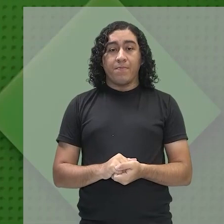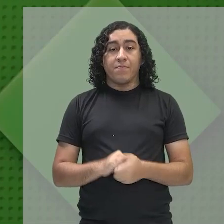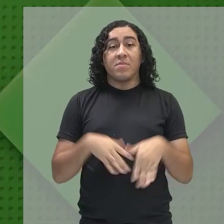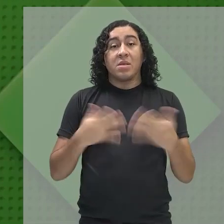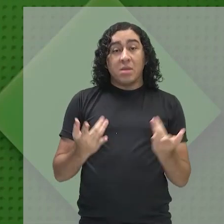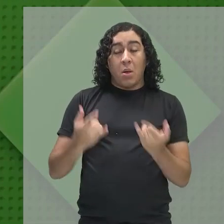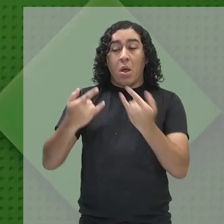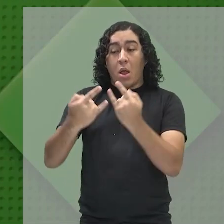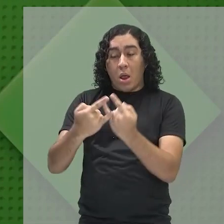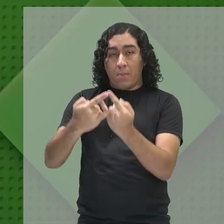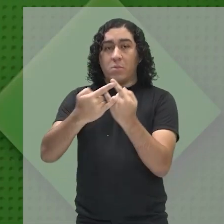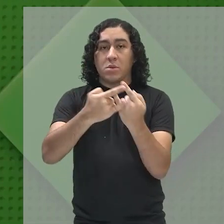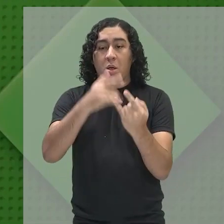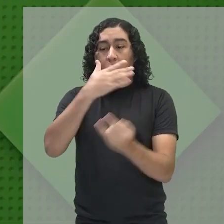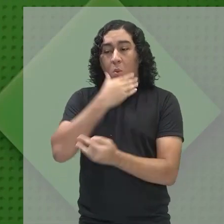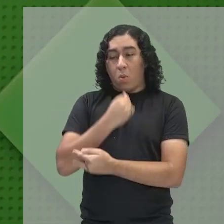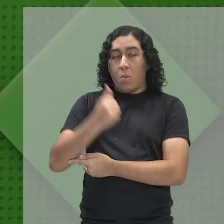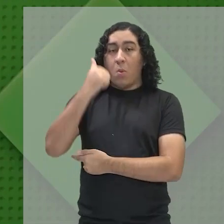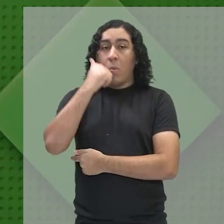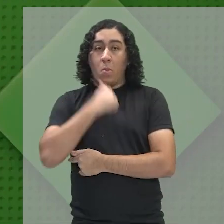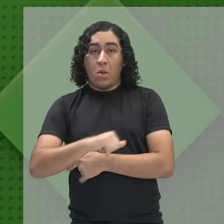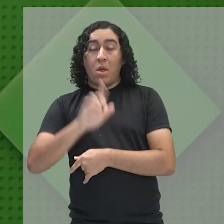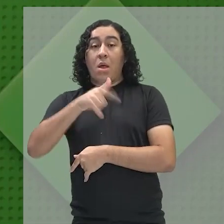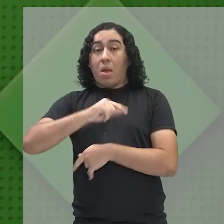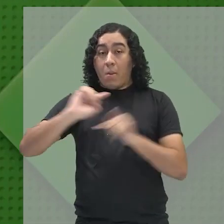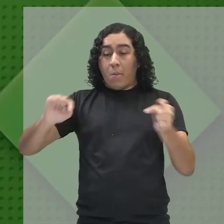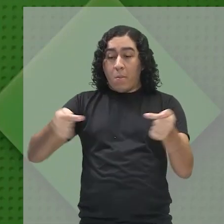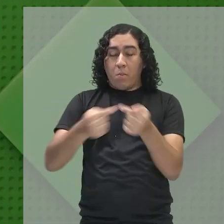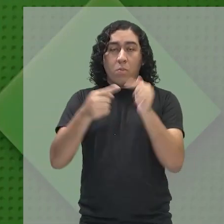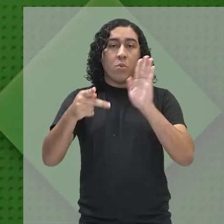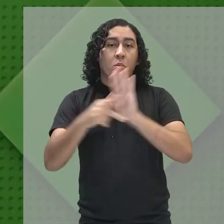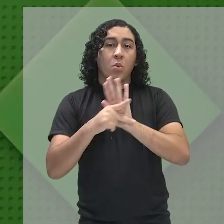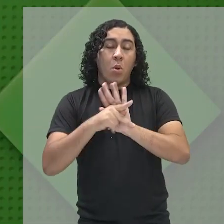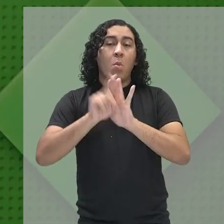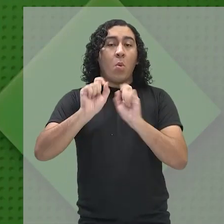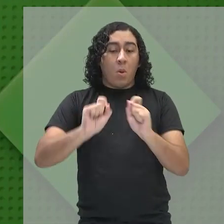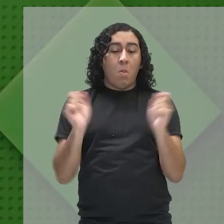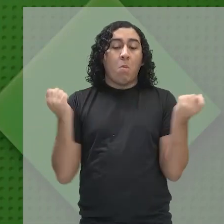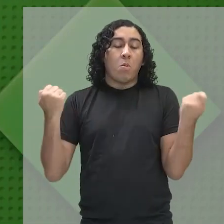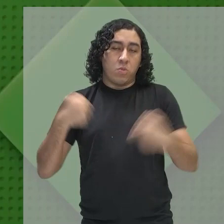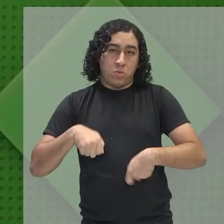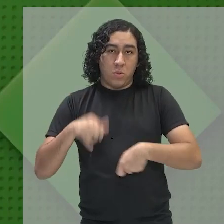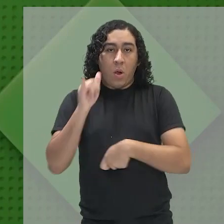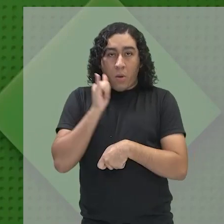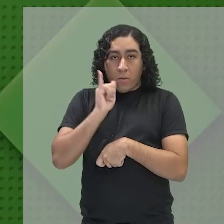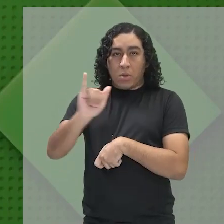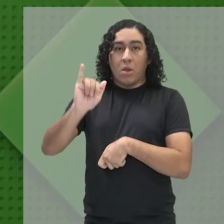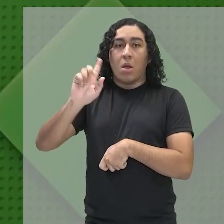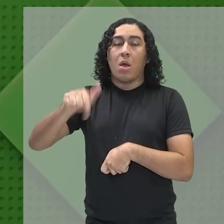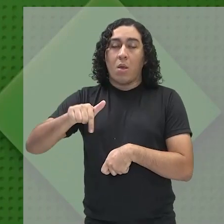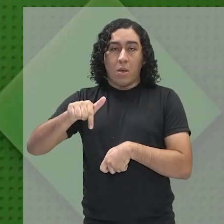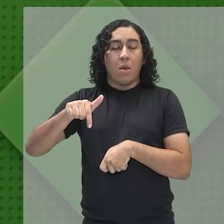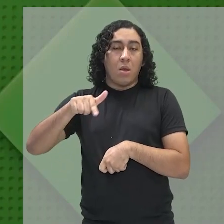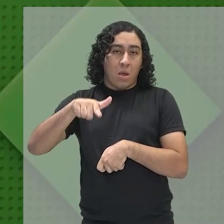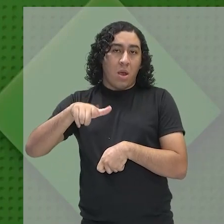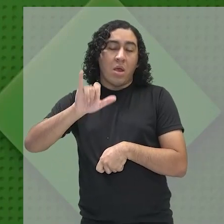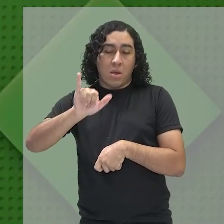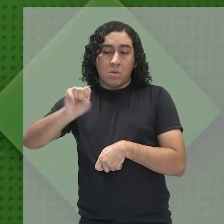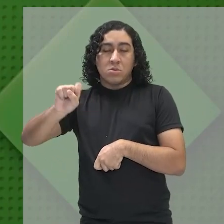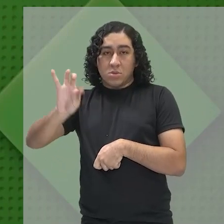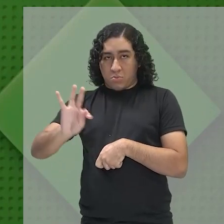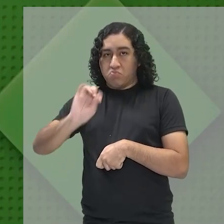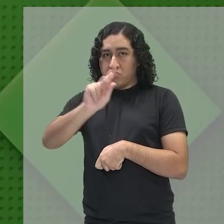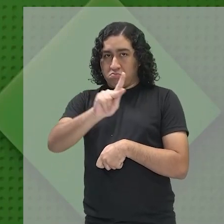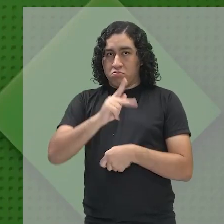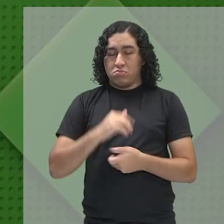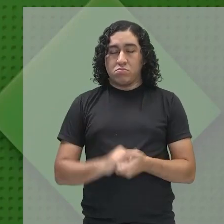camisinha, né, o preservativo feminino ou masculino, vai ser justamente o método mais eficaz para se evitar as ISTs,